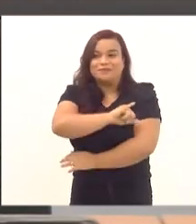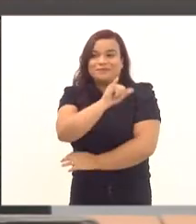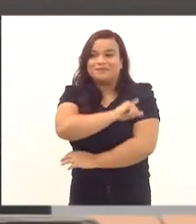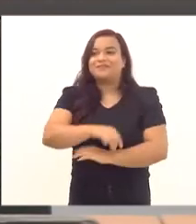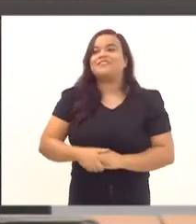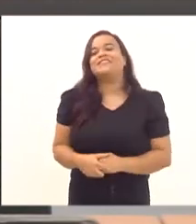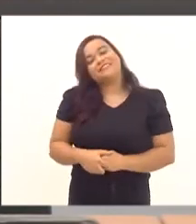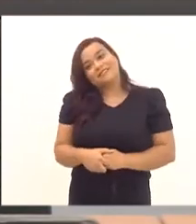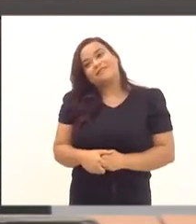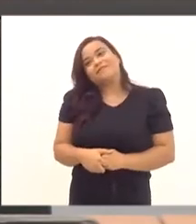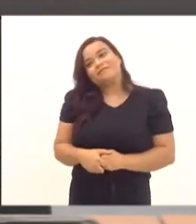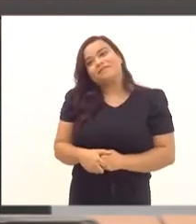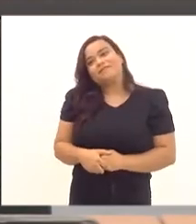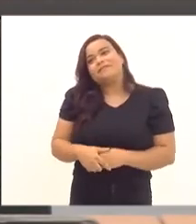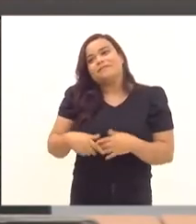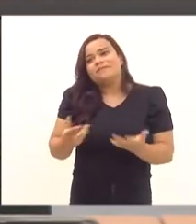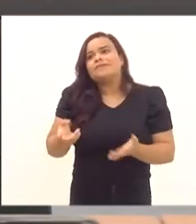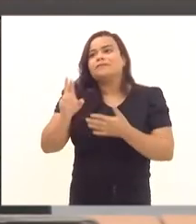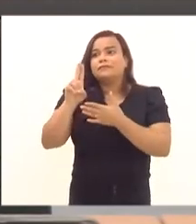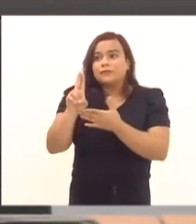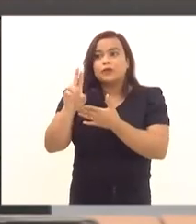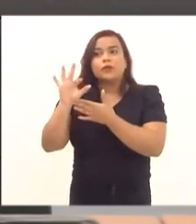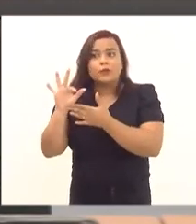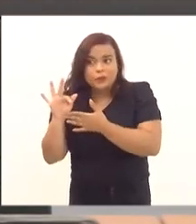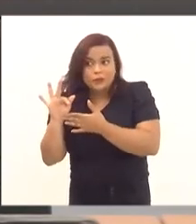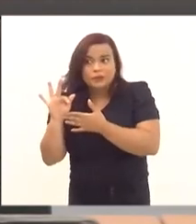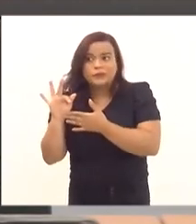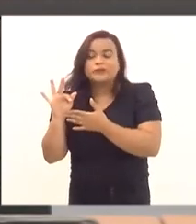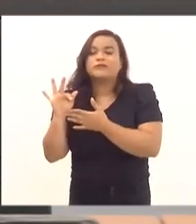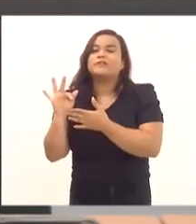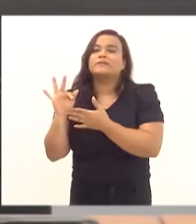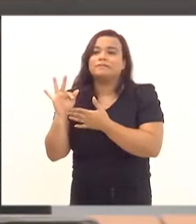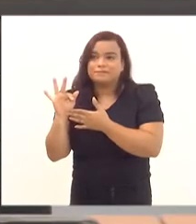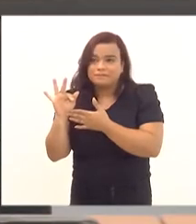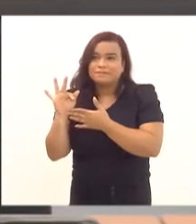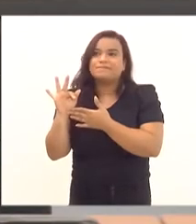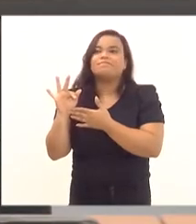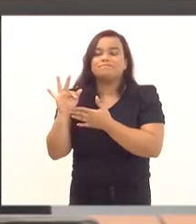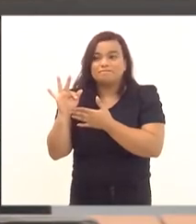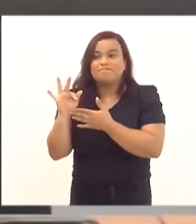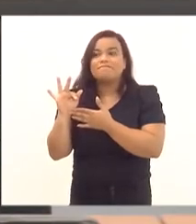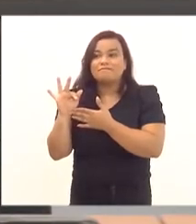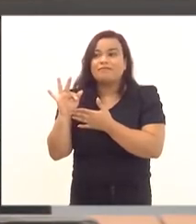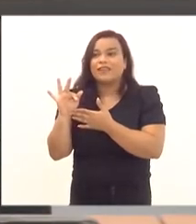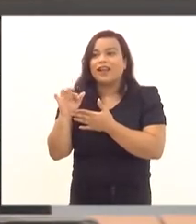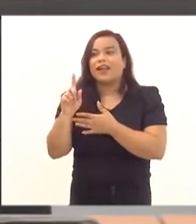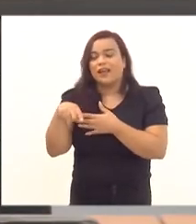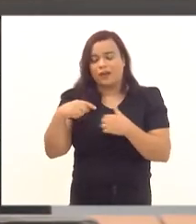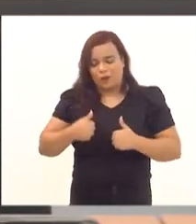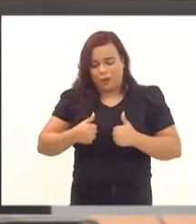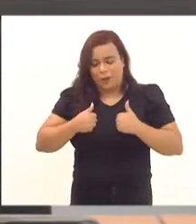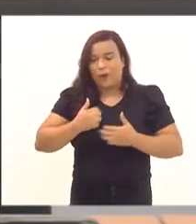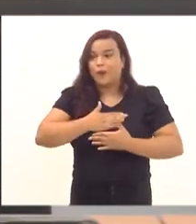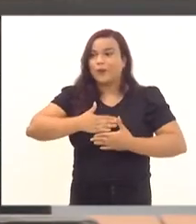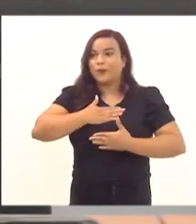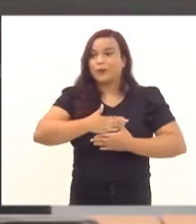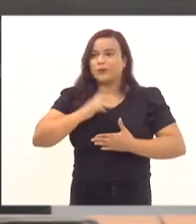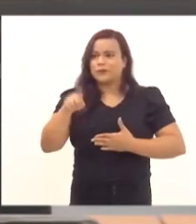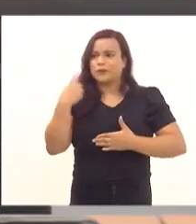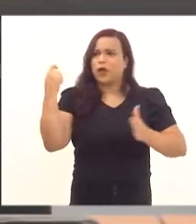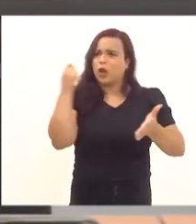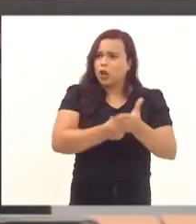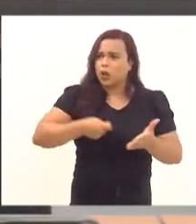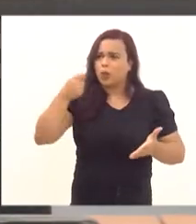orquestra sinfônica Nacional da UFF por essa história é um orgulho para nós da UFF né temos feito essa luta e